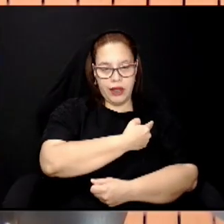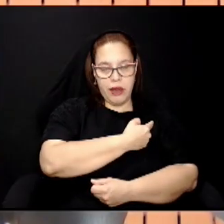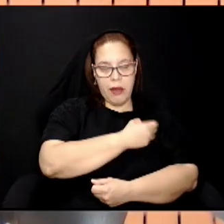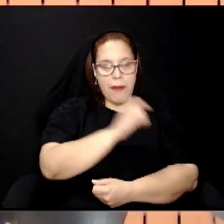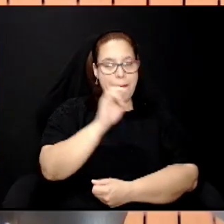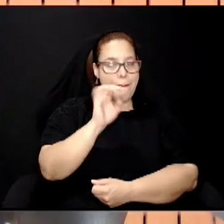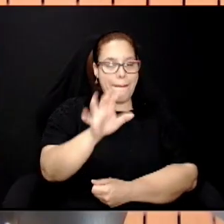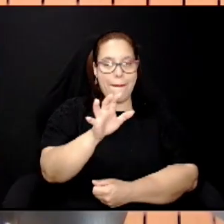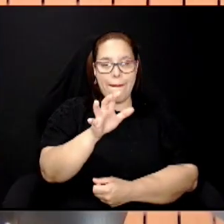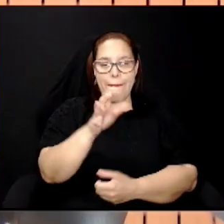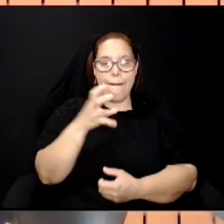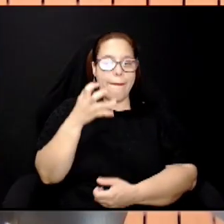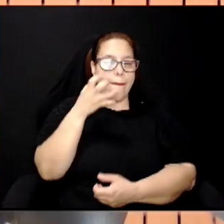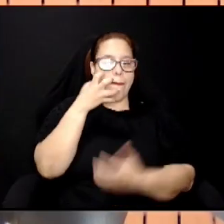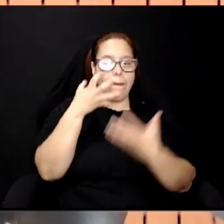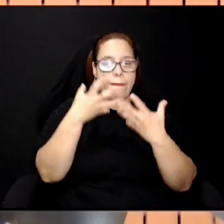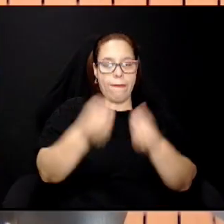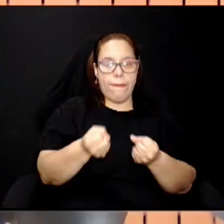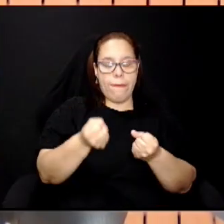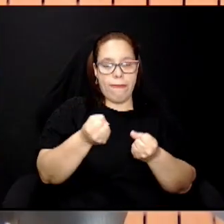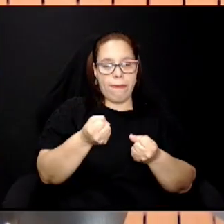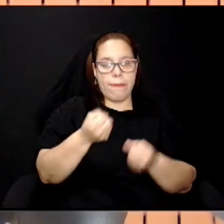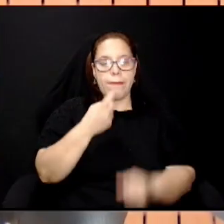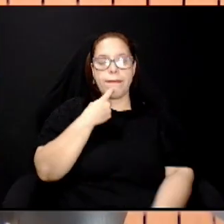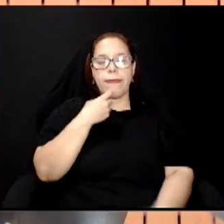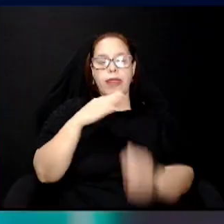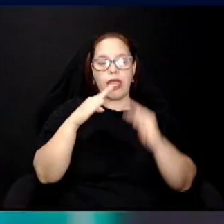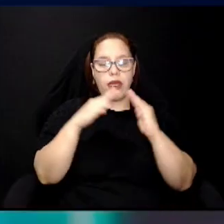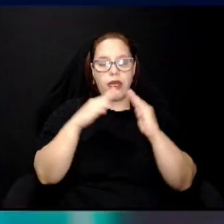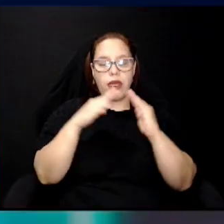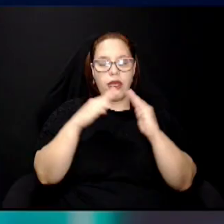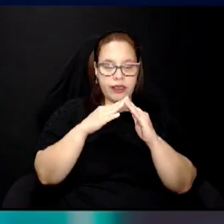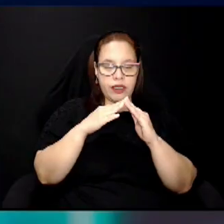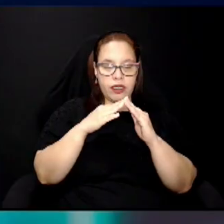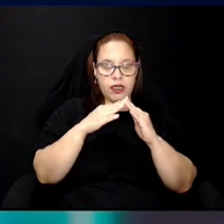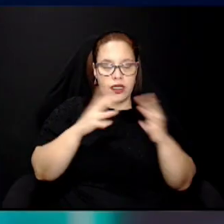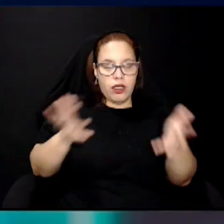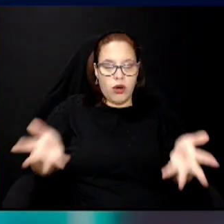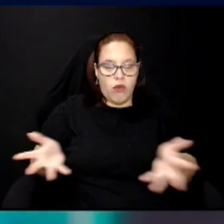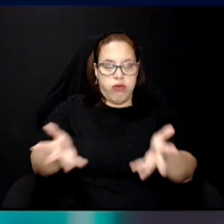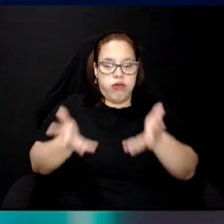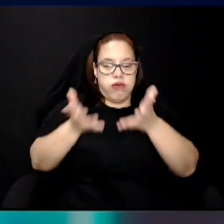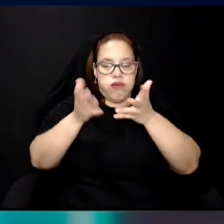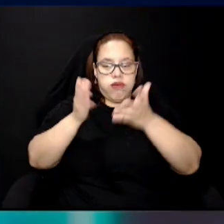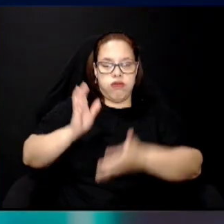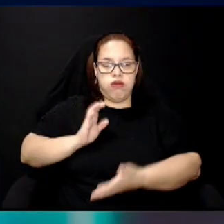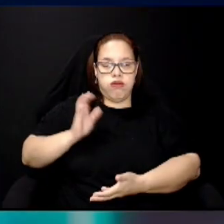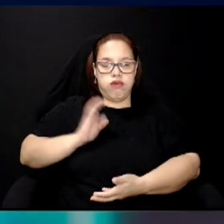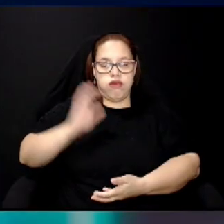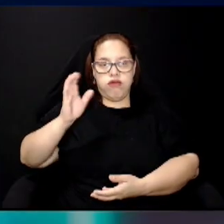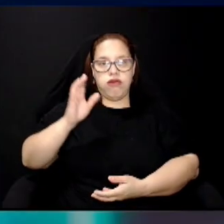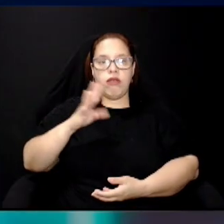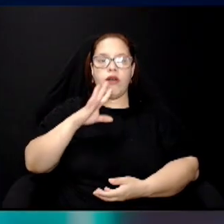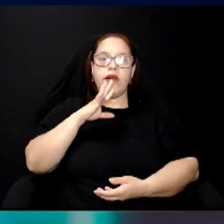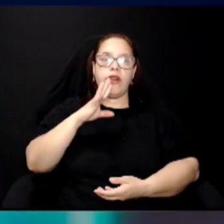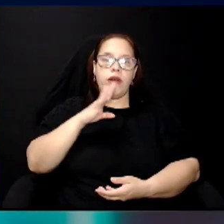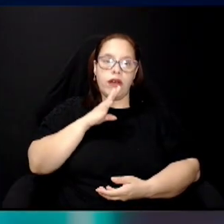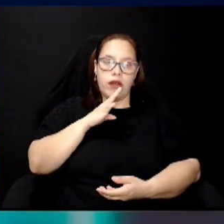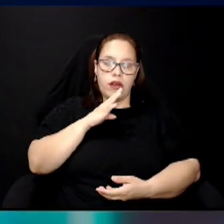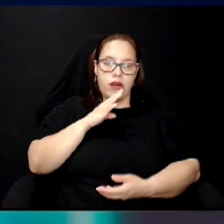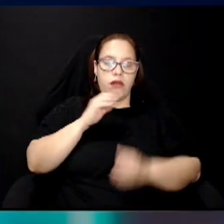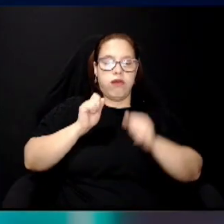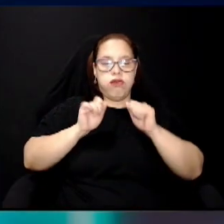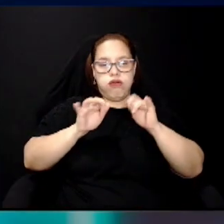adotou Campinas como sua casa, ele a enriqueceu com sua sabedoria, sua